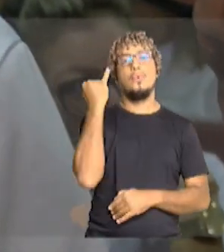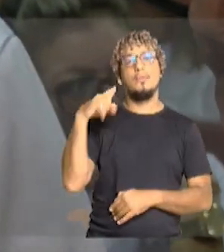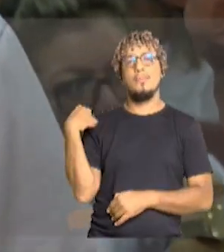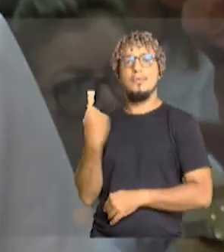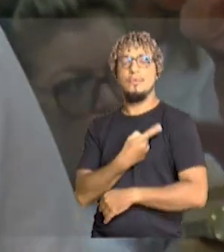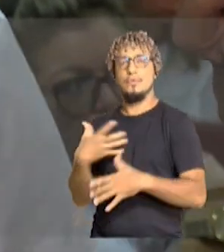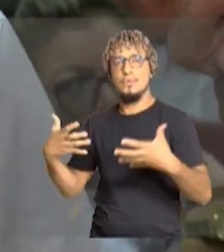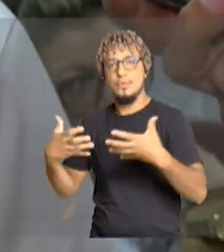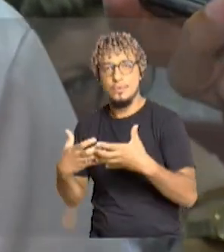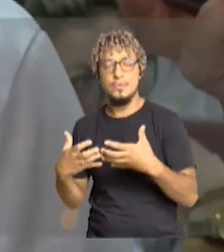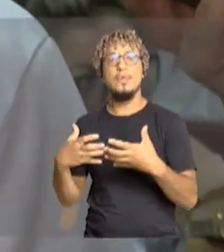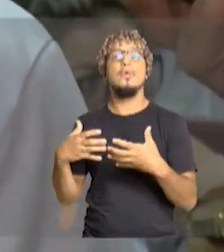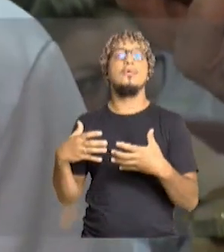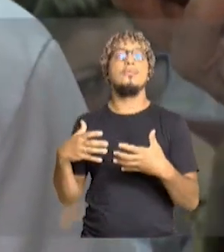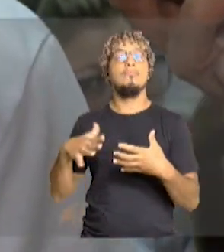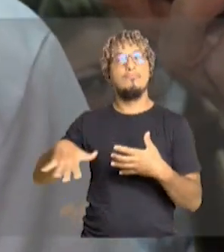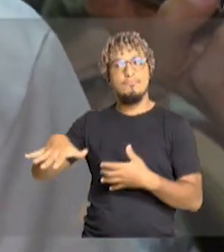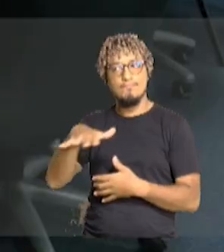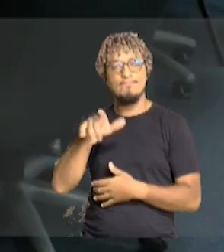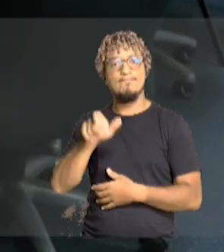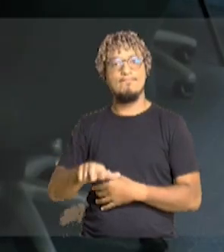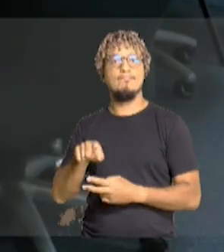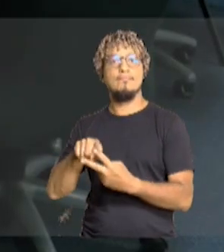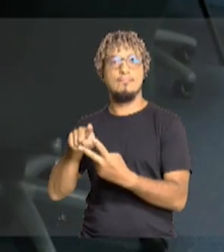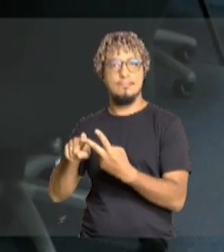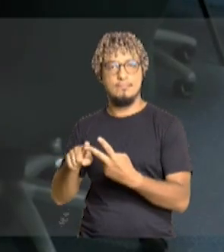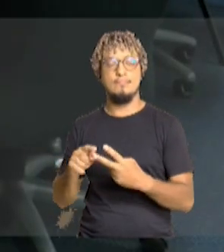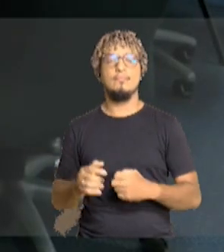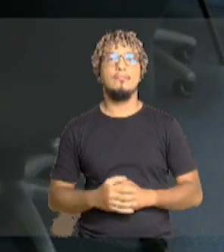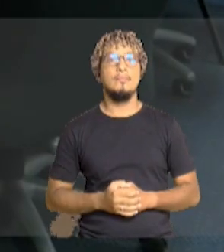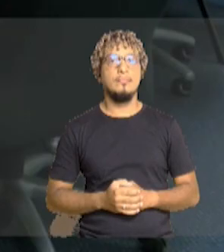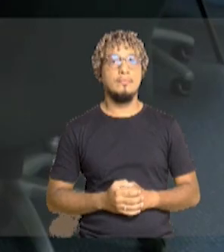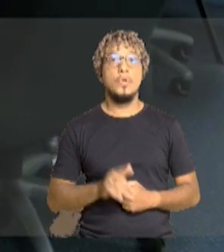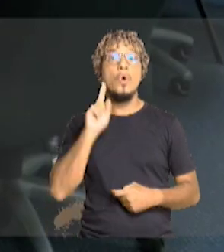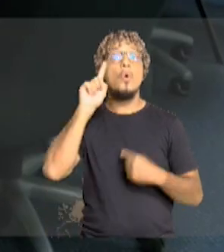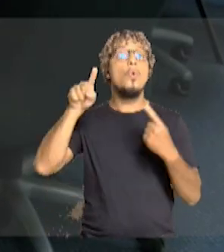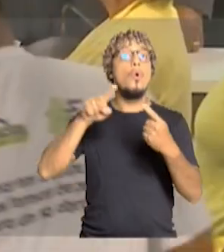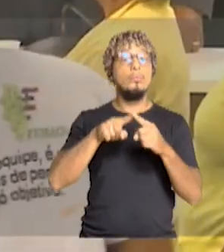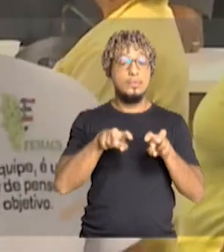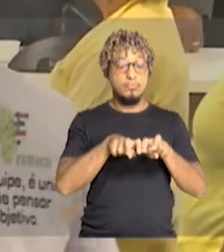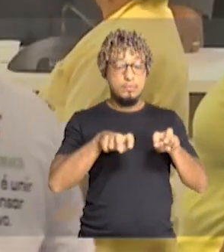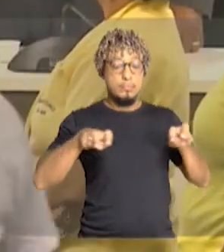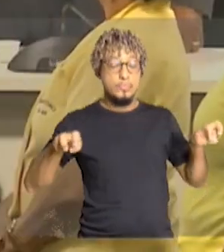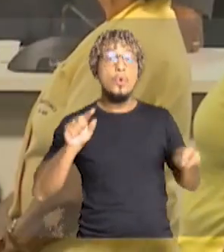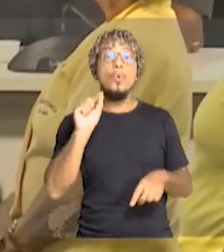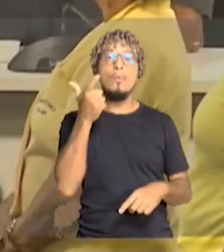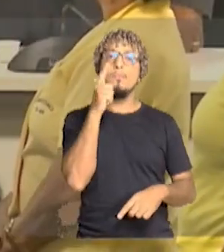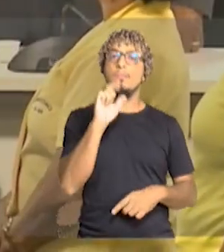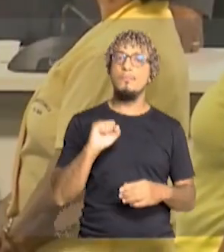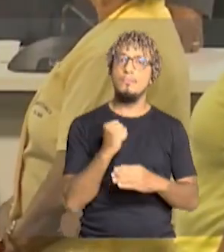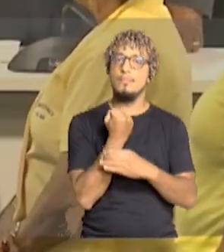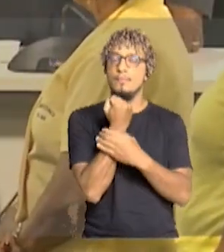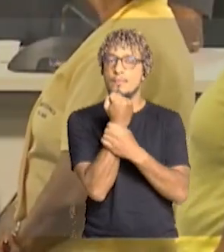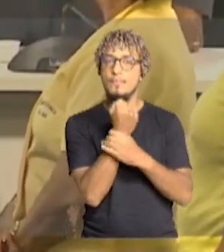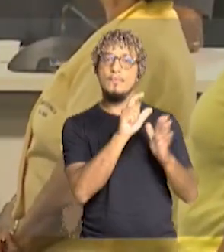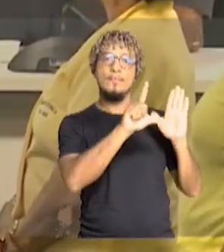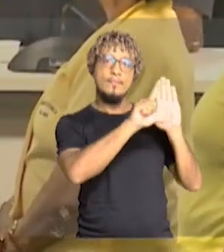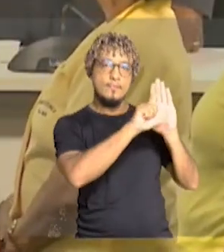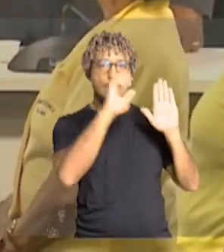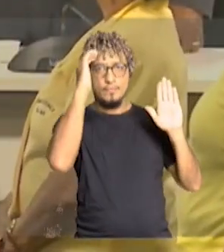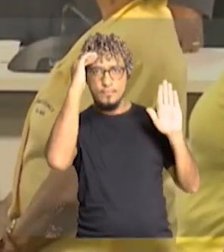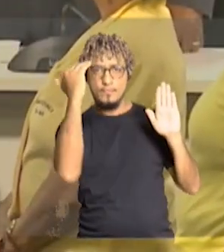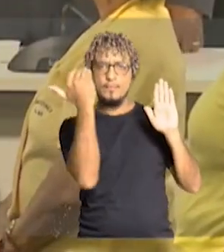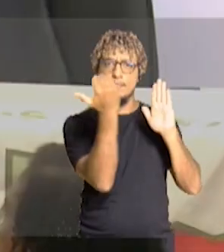a gente comprar de saúde e a gente combate às endemias o objetivo da frente parlamentar é garantir que a legislação